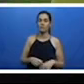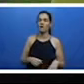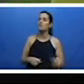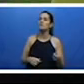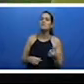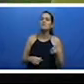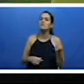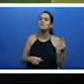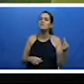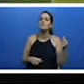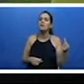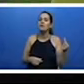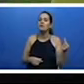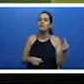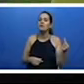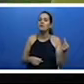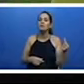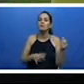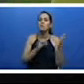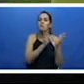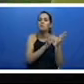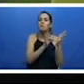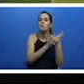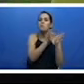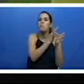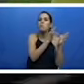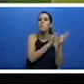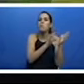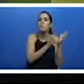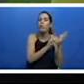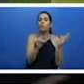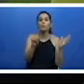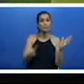6 pontos assinalados na circunferência,